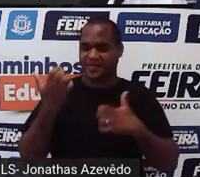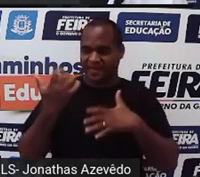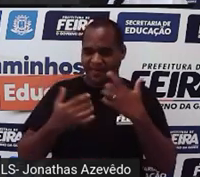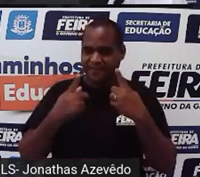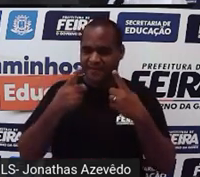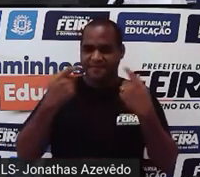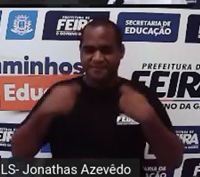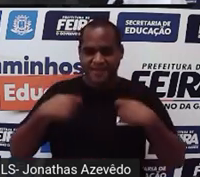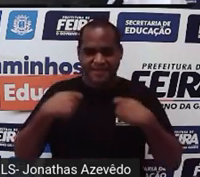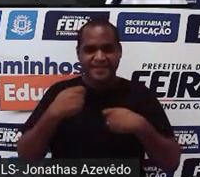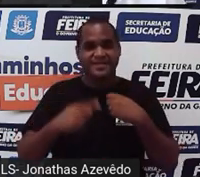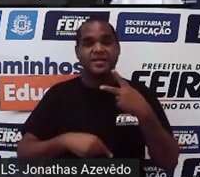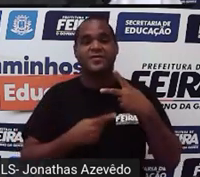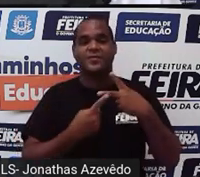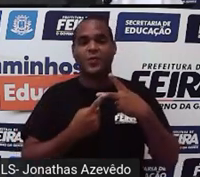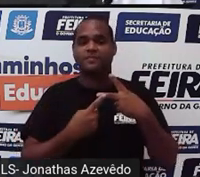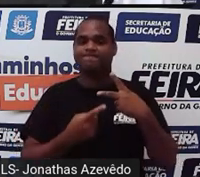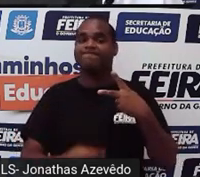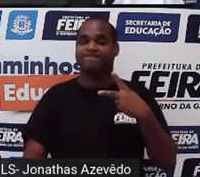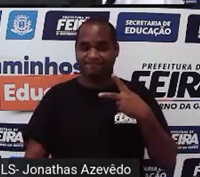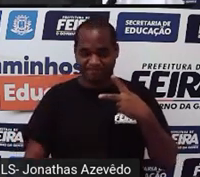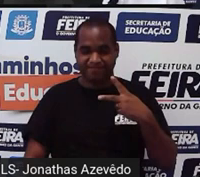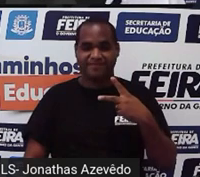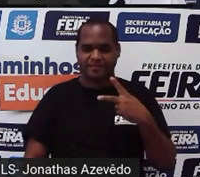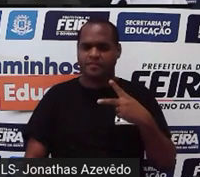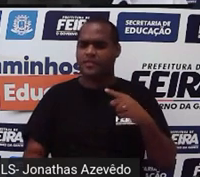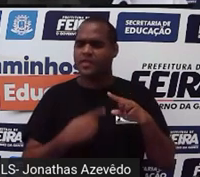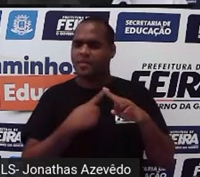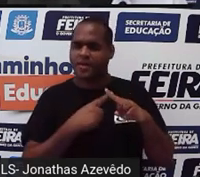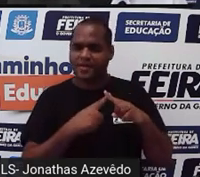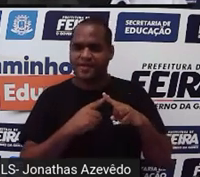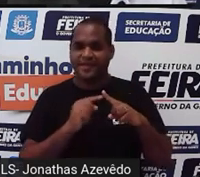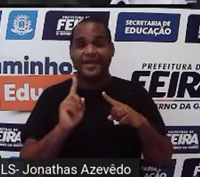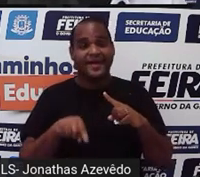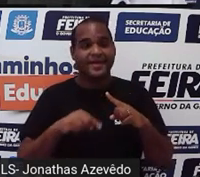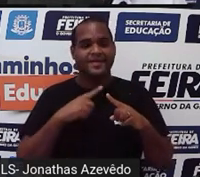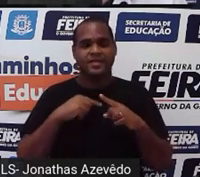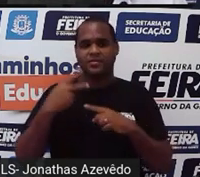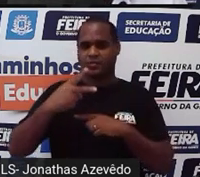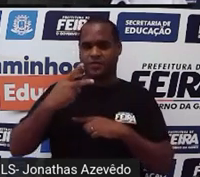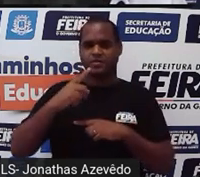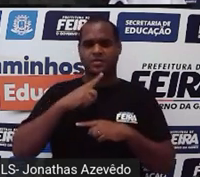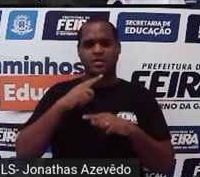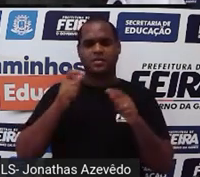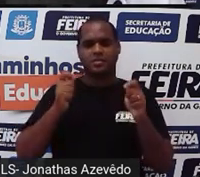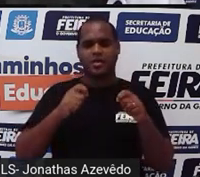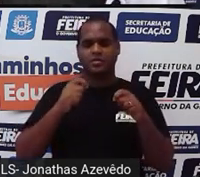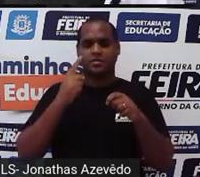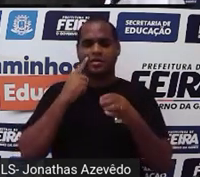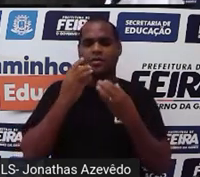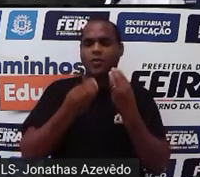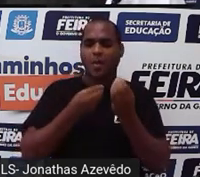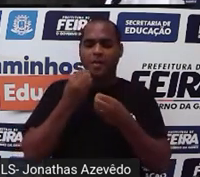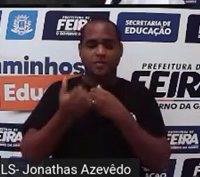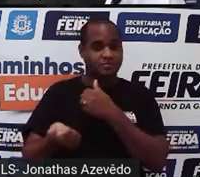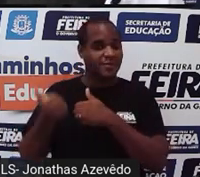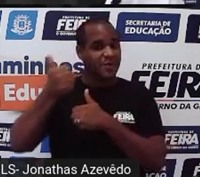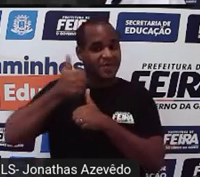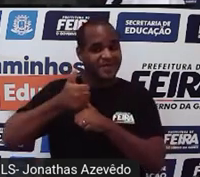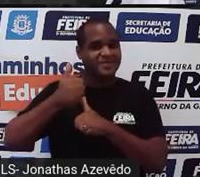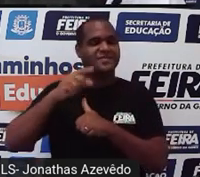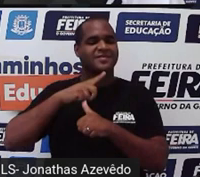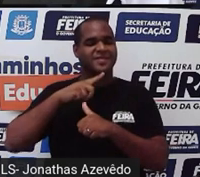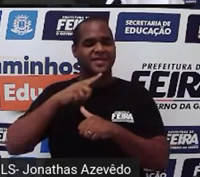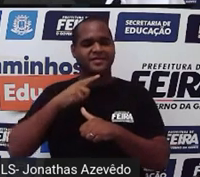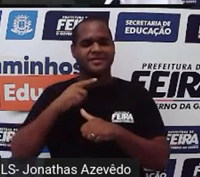da segunda equação Por que nessa segunda equação a gente vai Sul fazer uma substituição